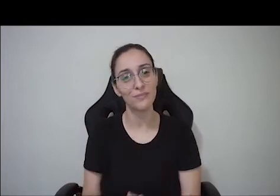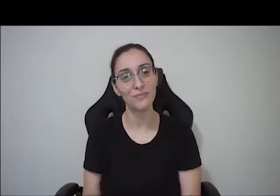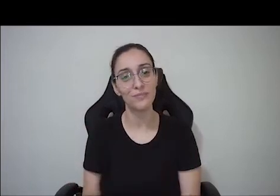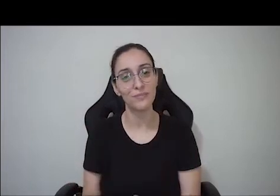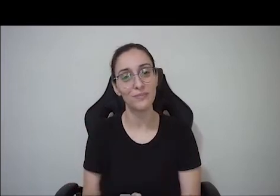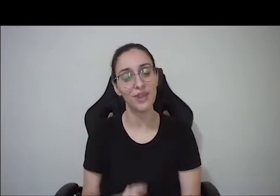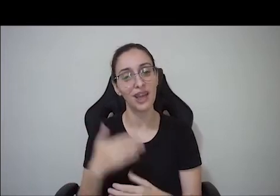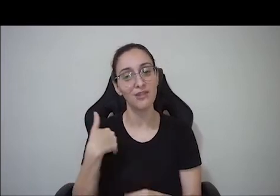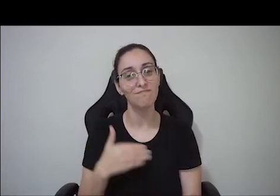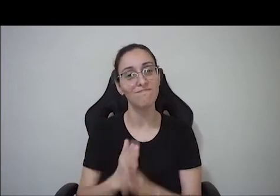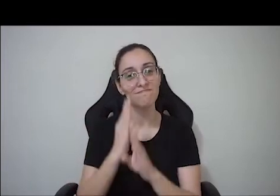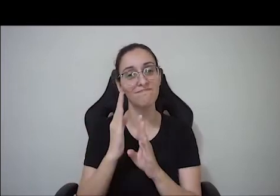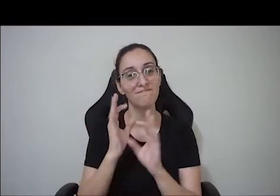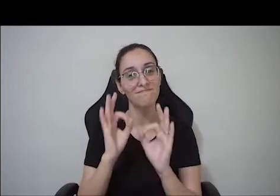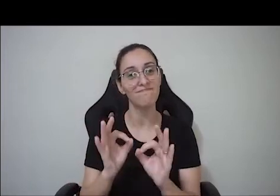eu descobri algo terrível.